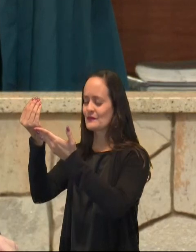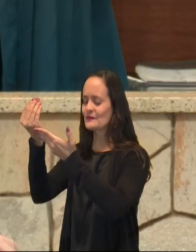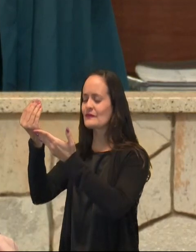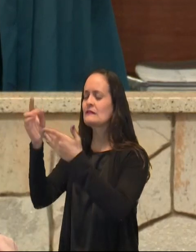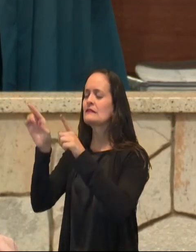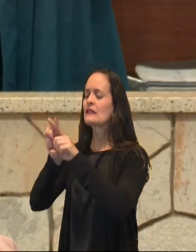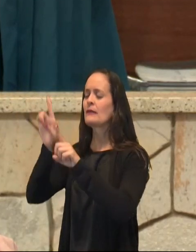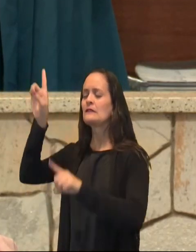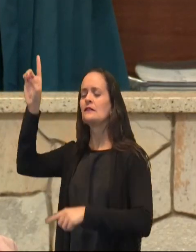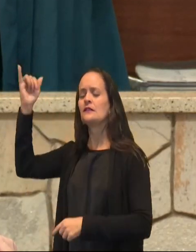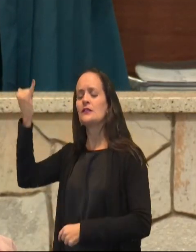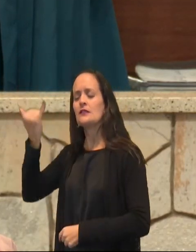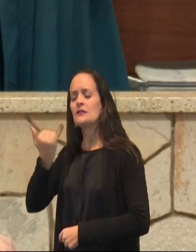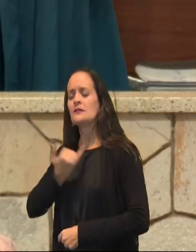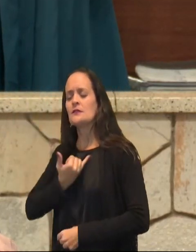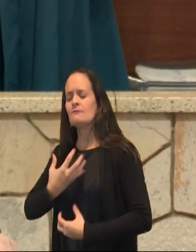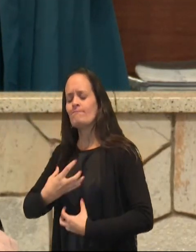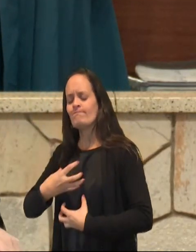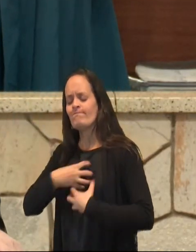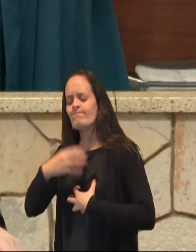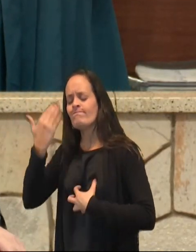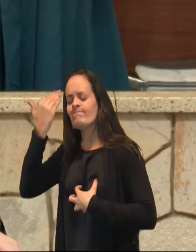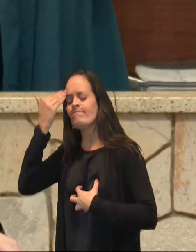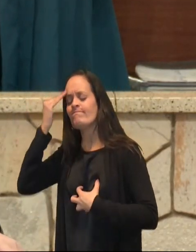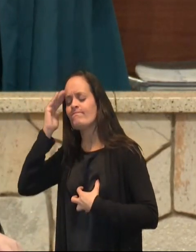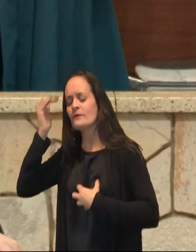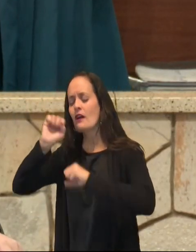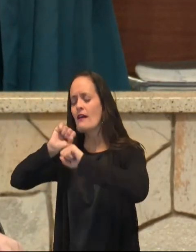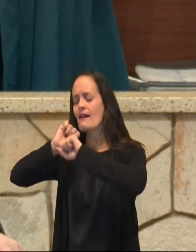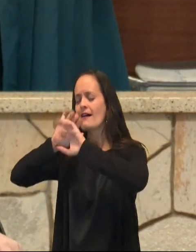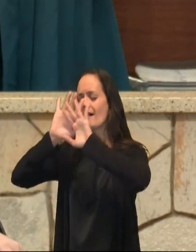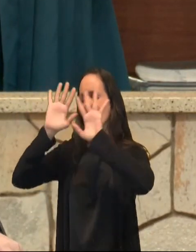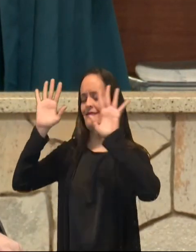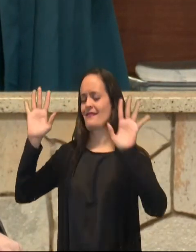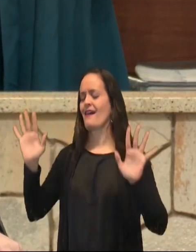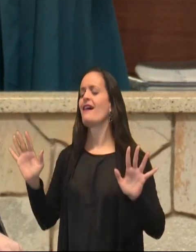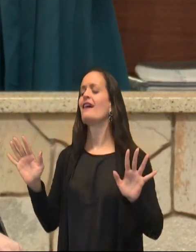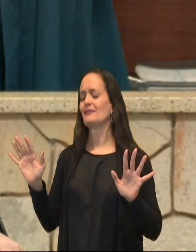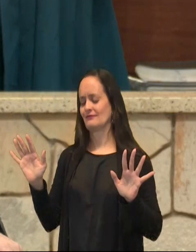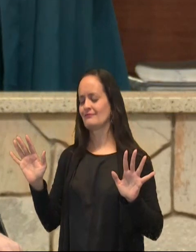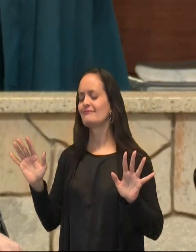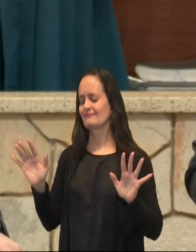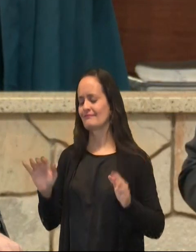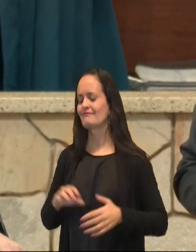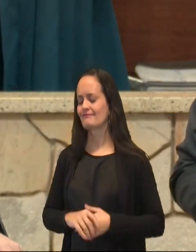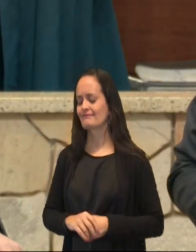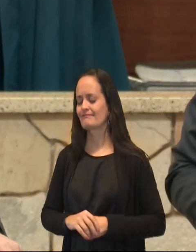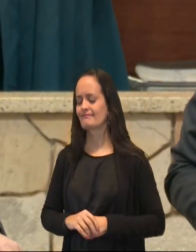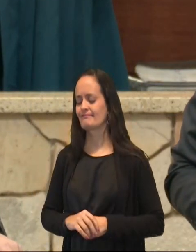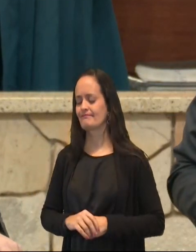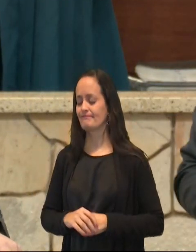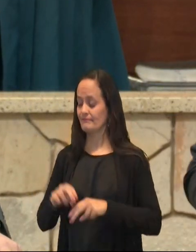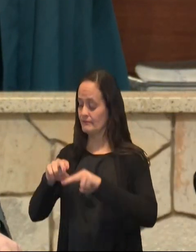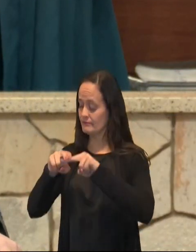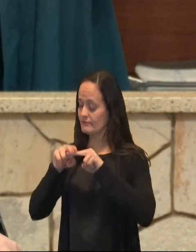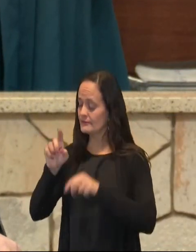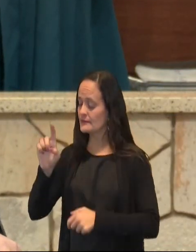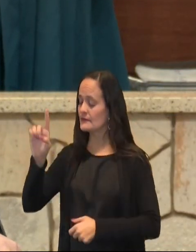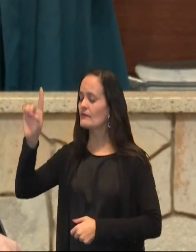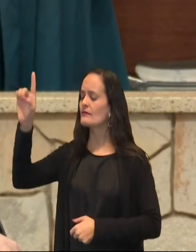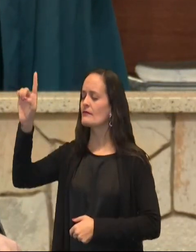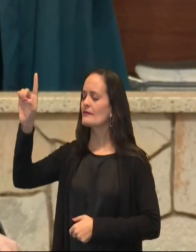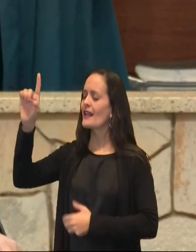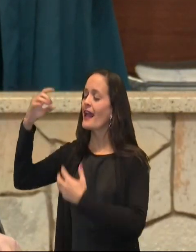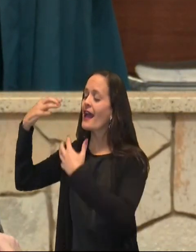ouvir a Tua voz através da mensagem do Teu Filho, o pastor Jair. Por isso, Deus,